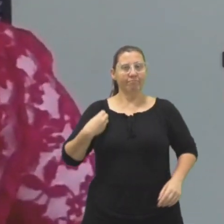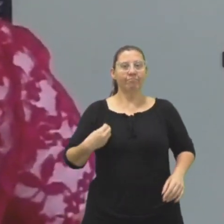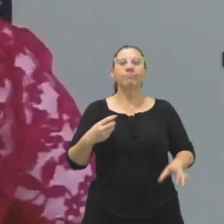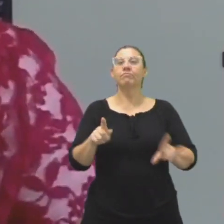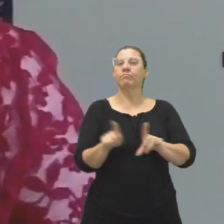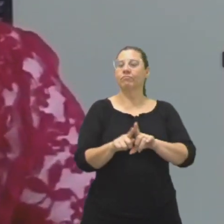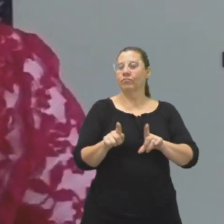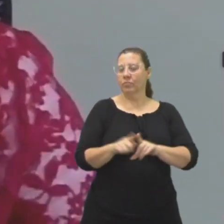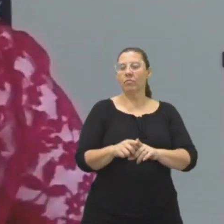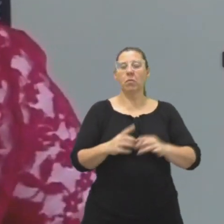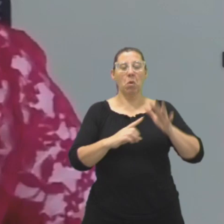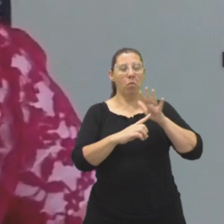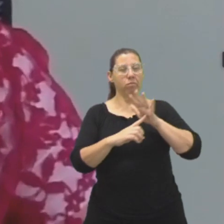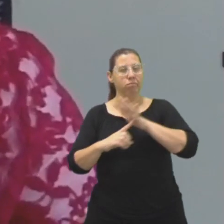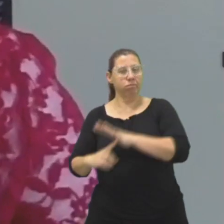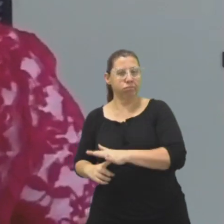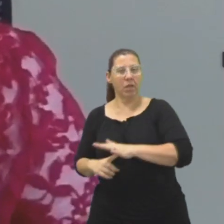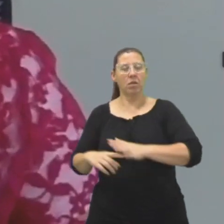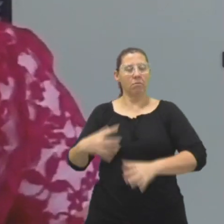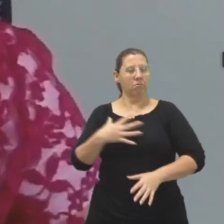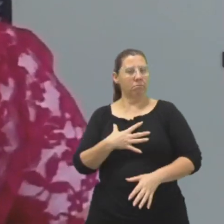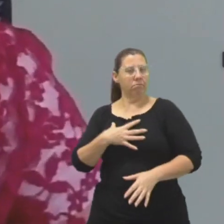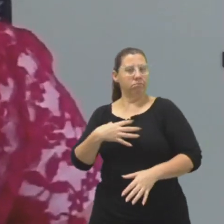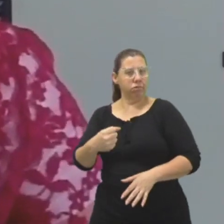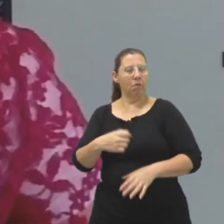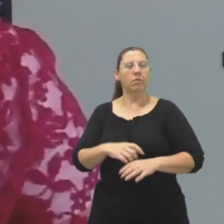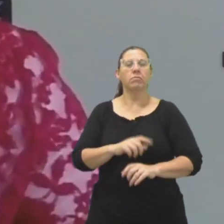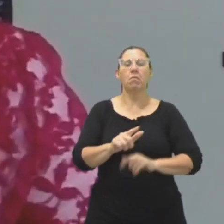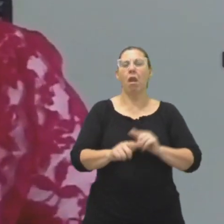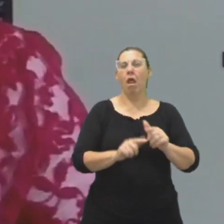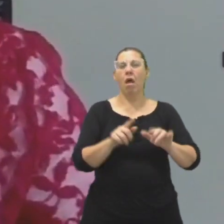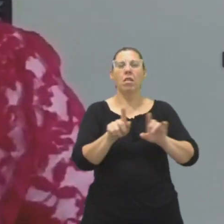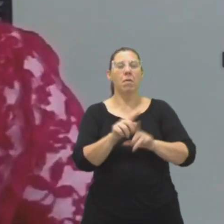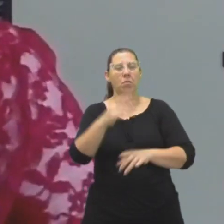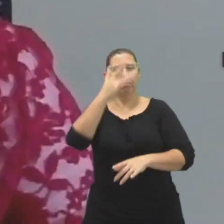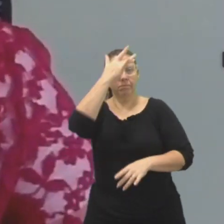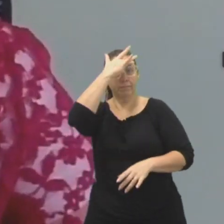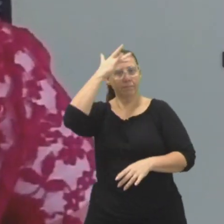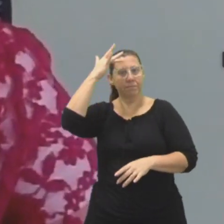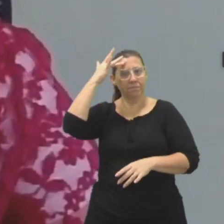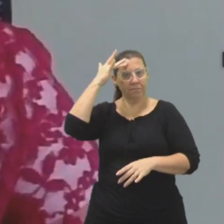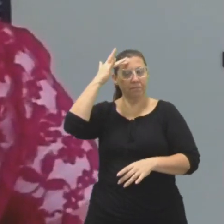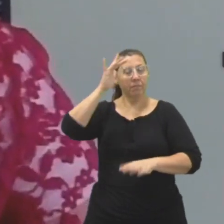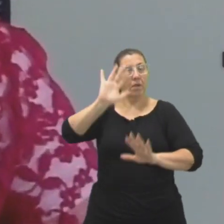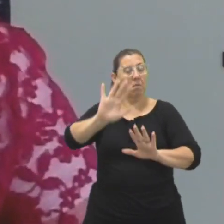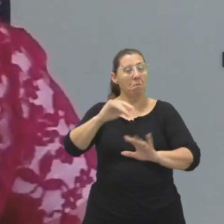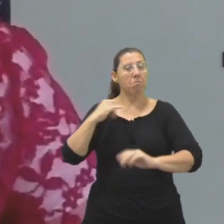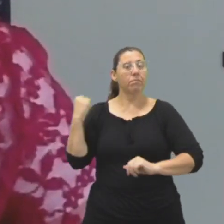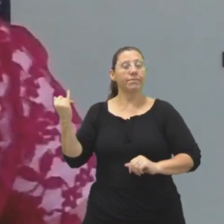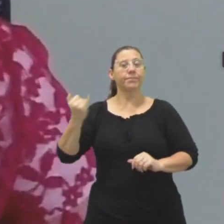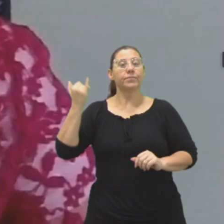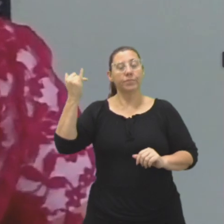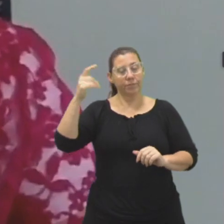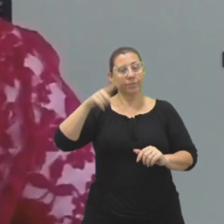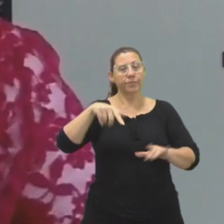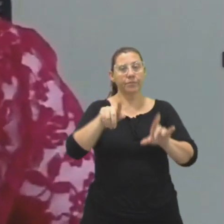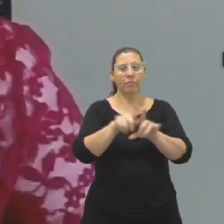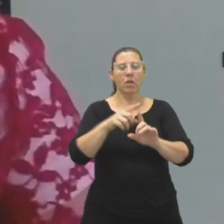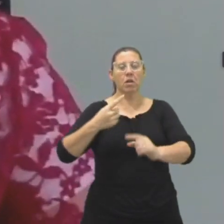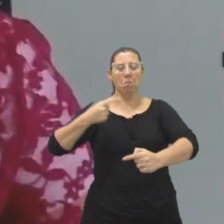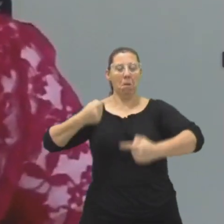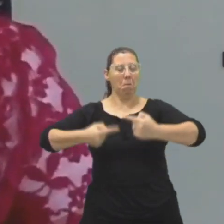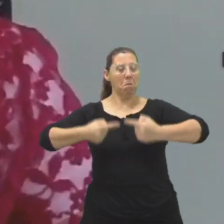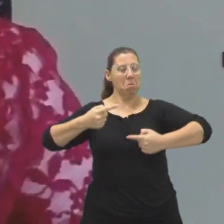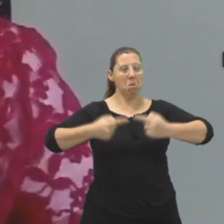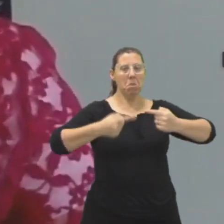o combate à depressão, o combate ao suicídio, trabalhar um pouco a saúde mental. Mas o importante, além dessa discussão, que é um